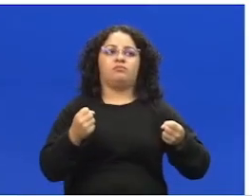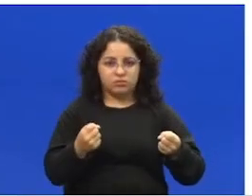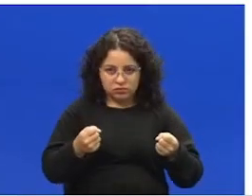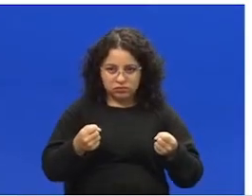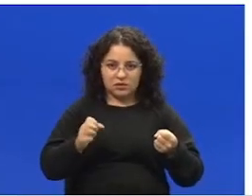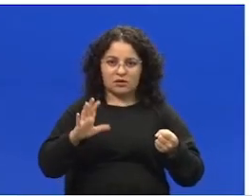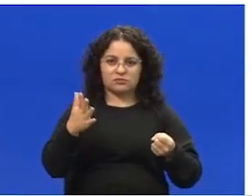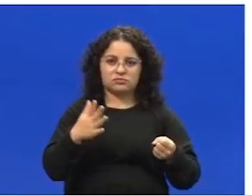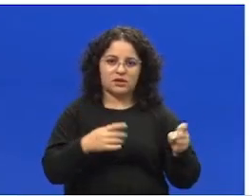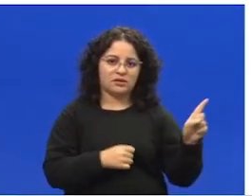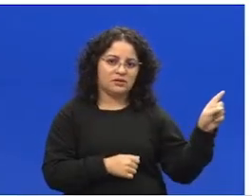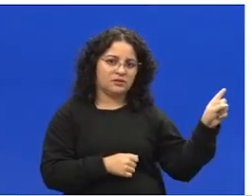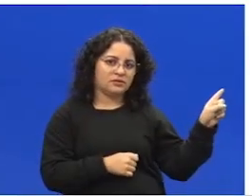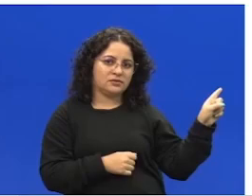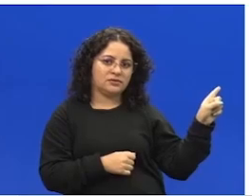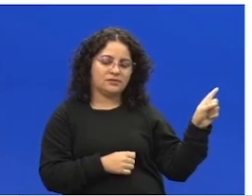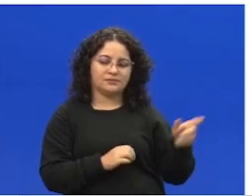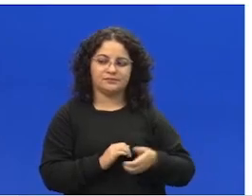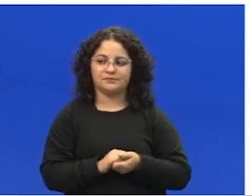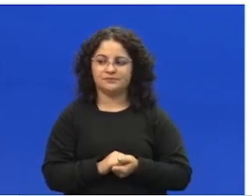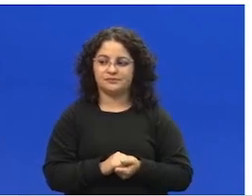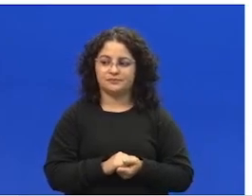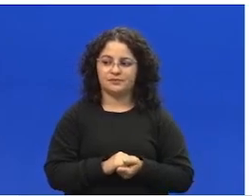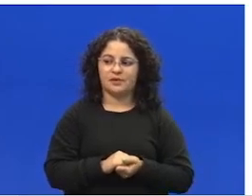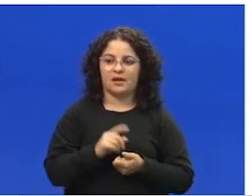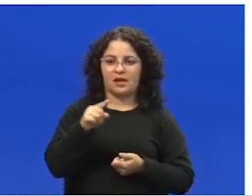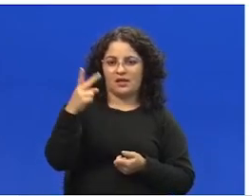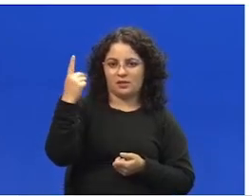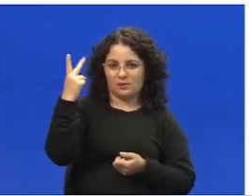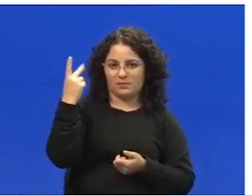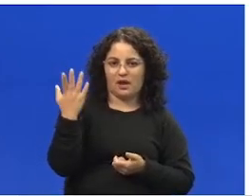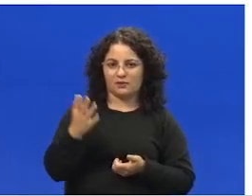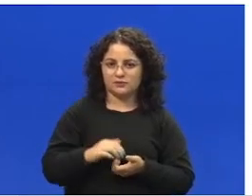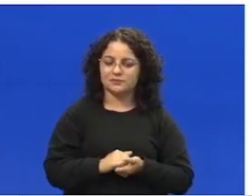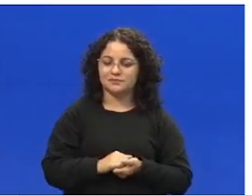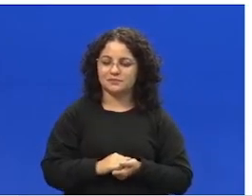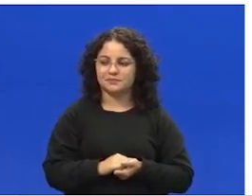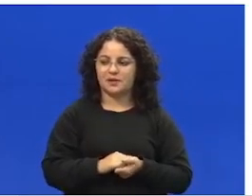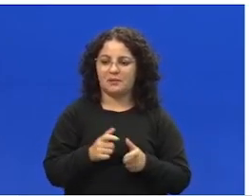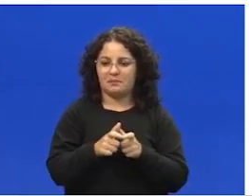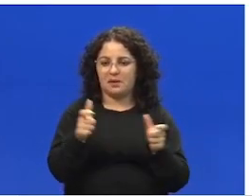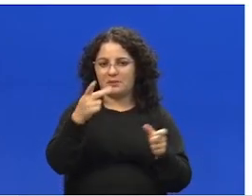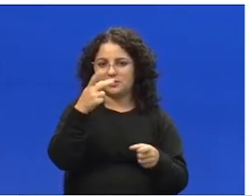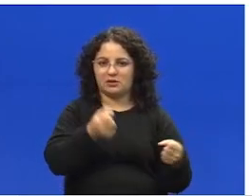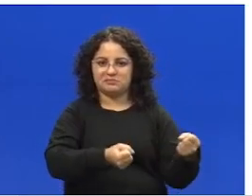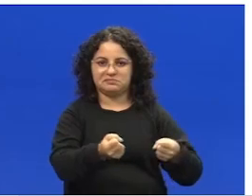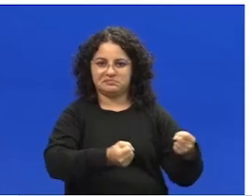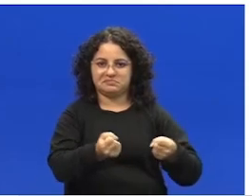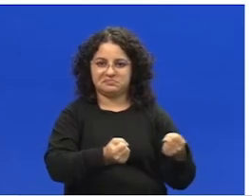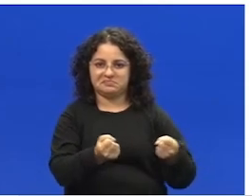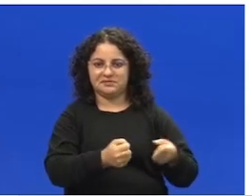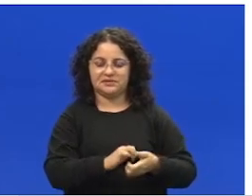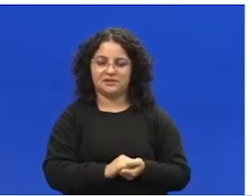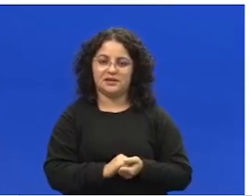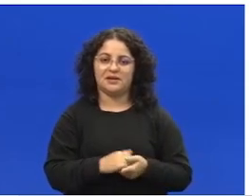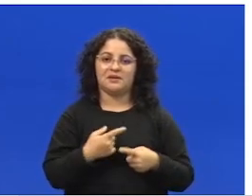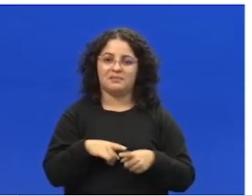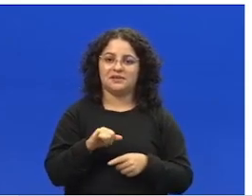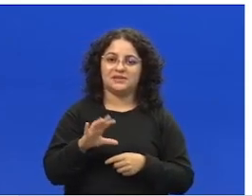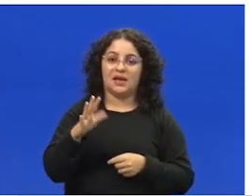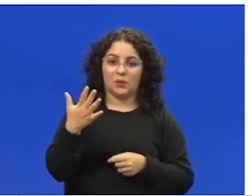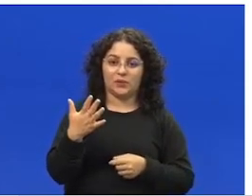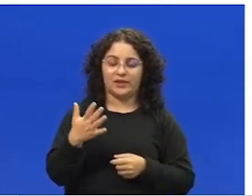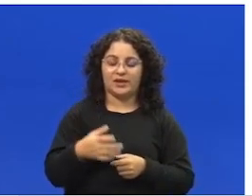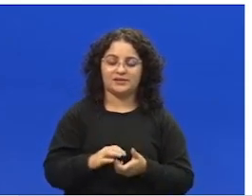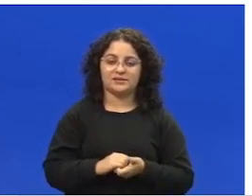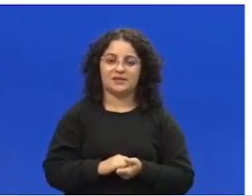tem acidente, né, de carro hoje em dia, né? As pessoas dirigem super bem, mas quando isso acontece, é